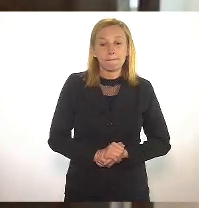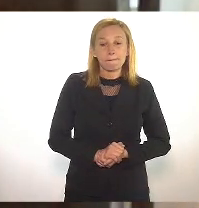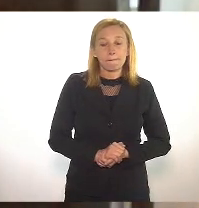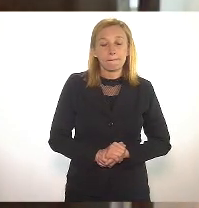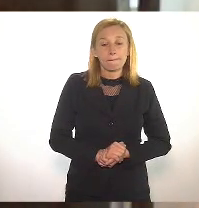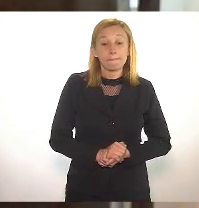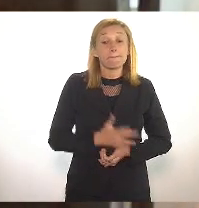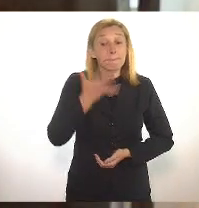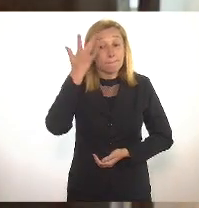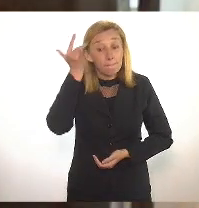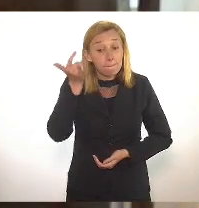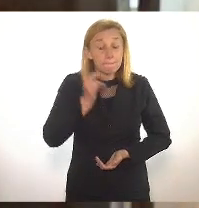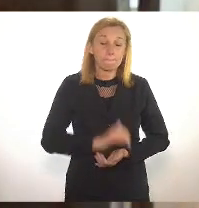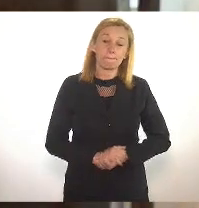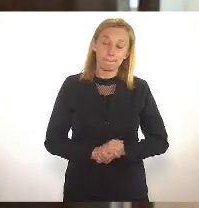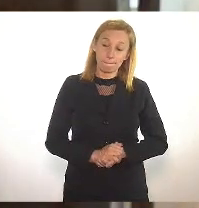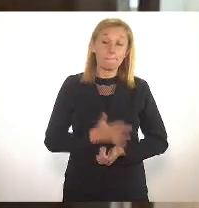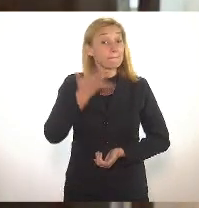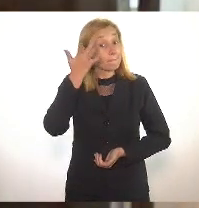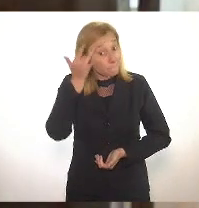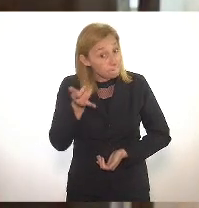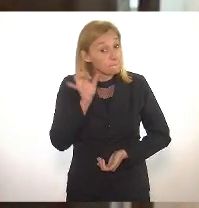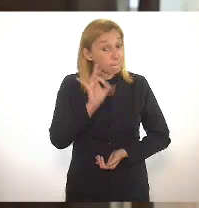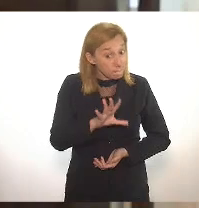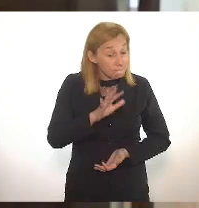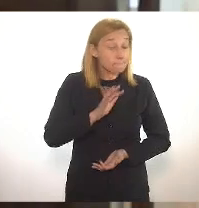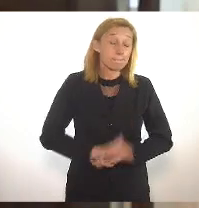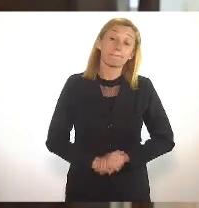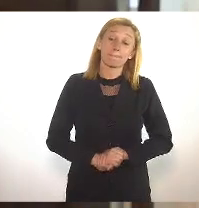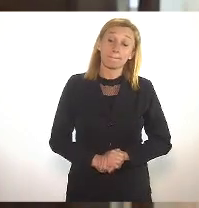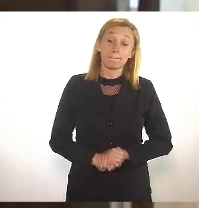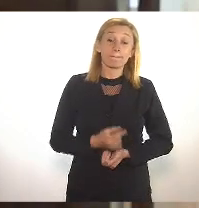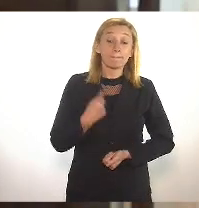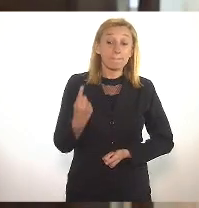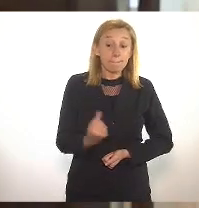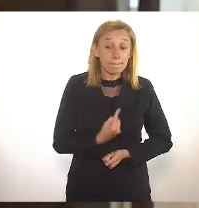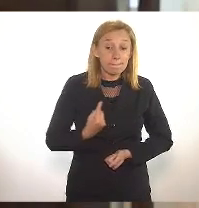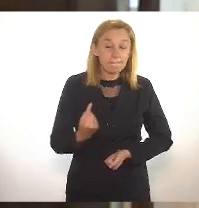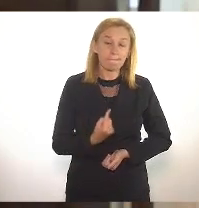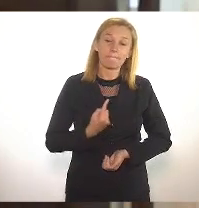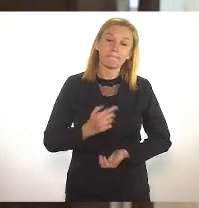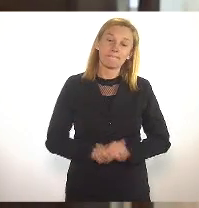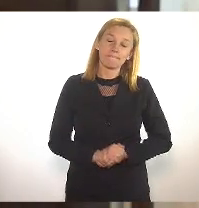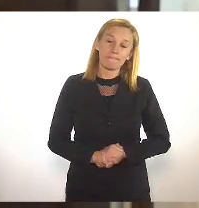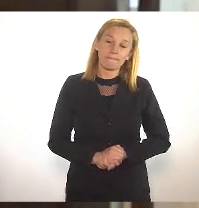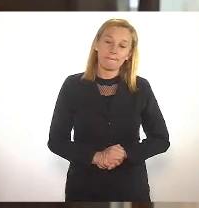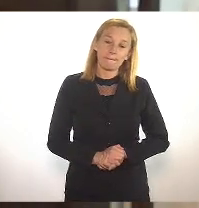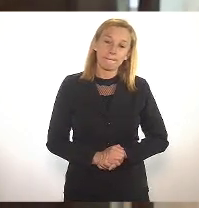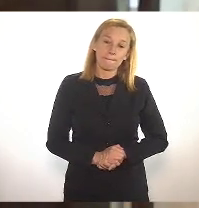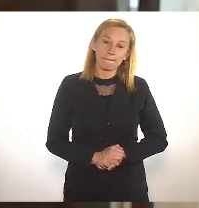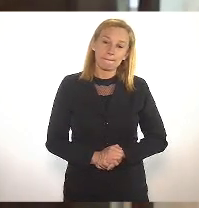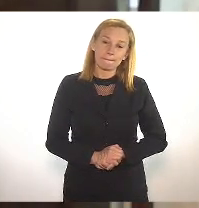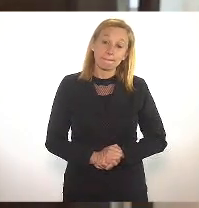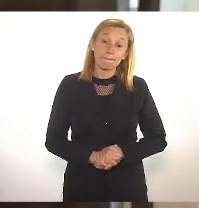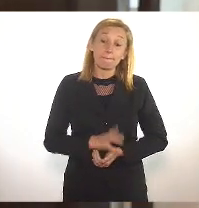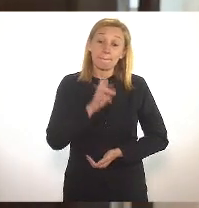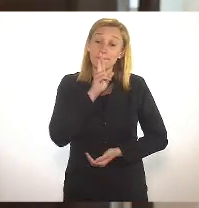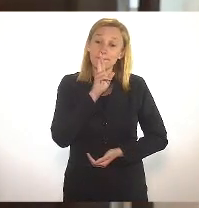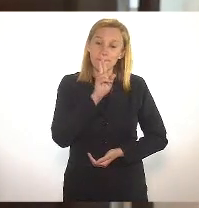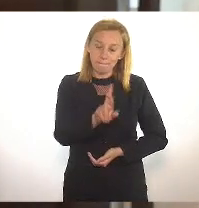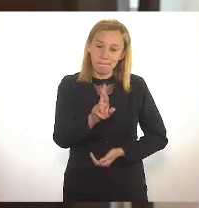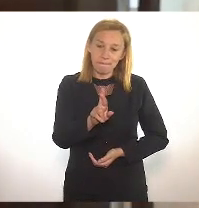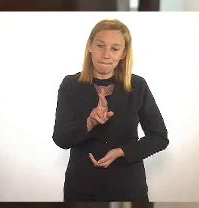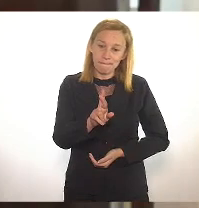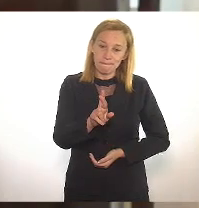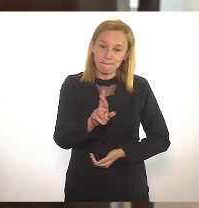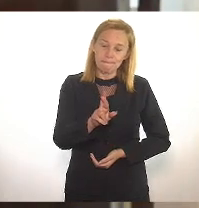E amanhã, somente amanhã, nós vamos ter o resultado